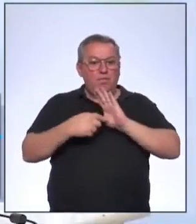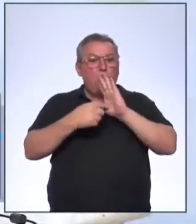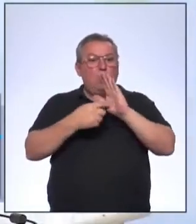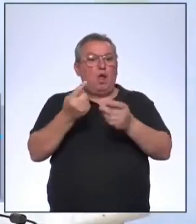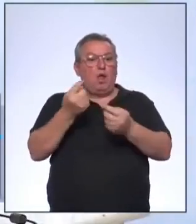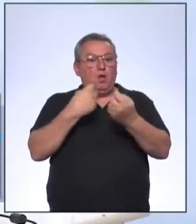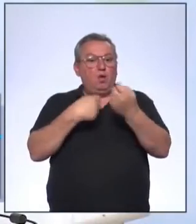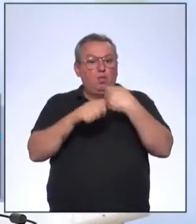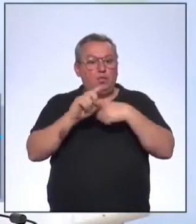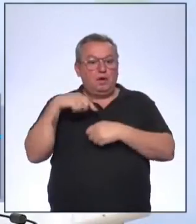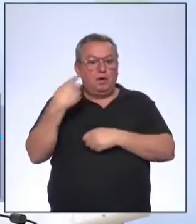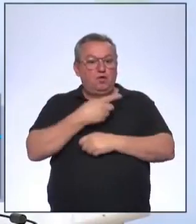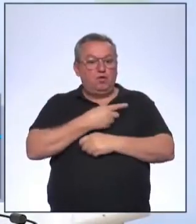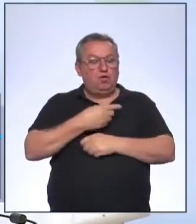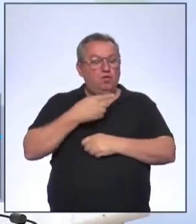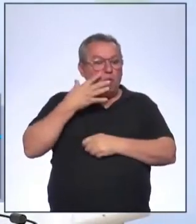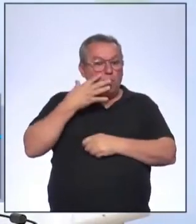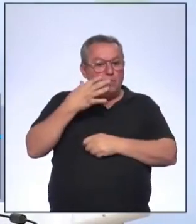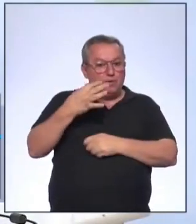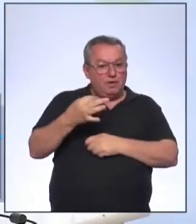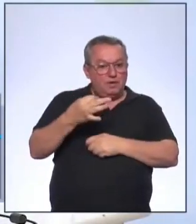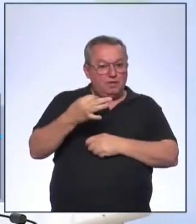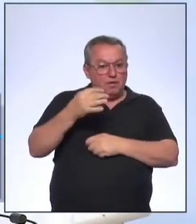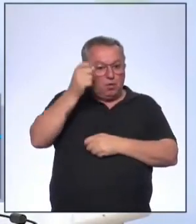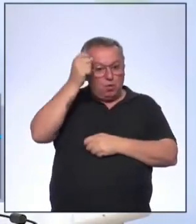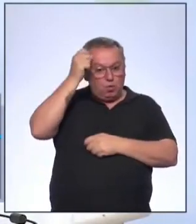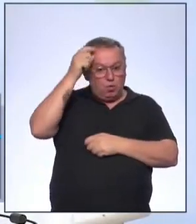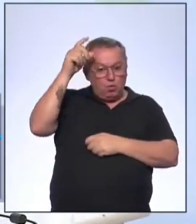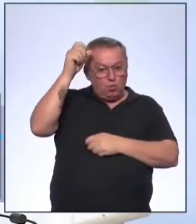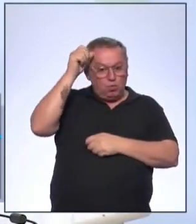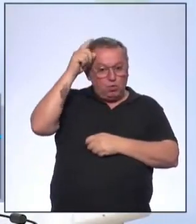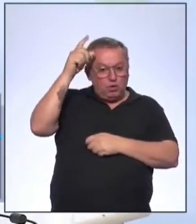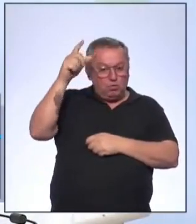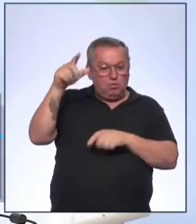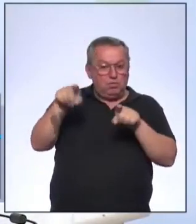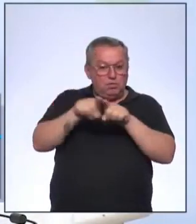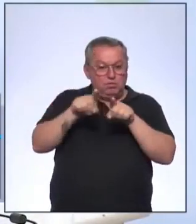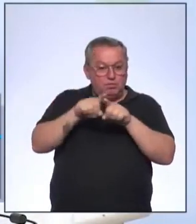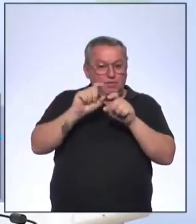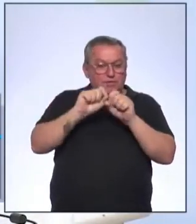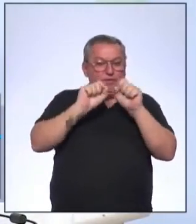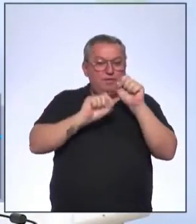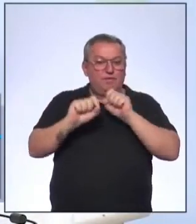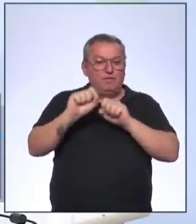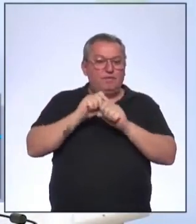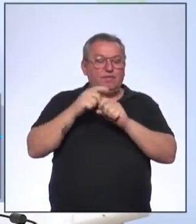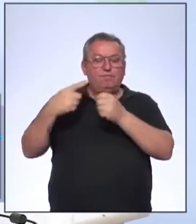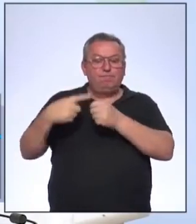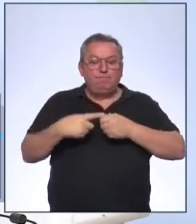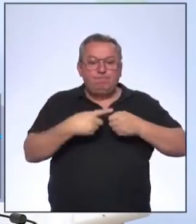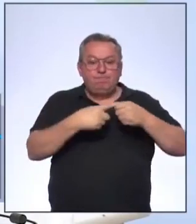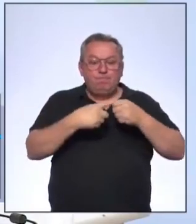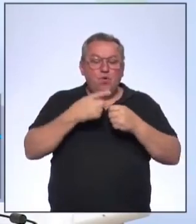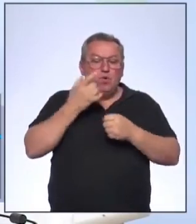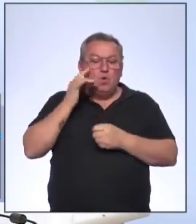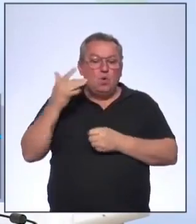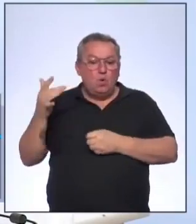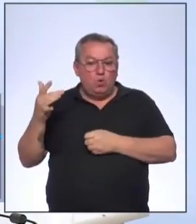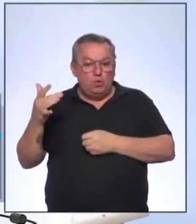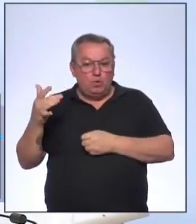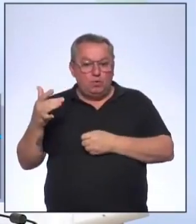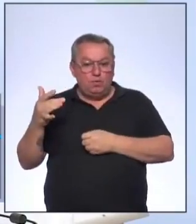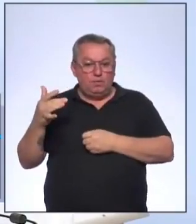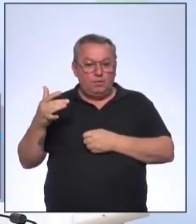economia, a gente observa que também a questão cultural também se aprimorou-se aí nas regiões aí na época do ouro, né?